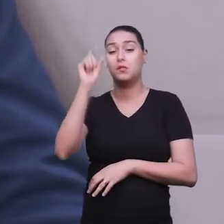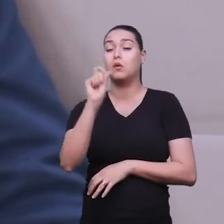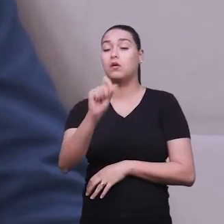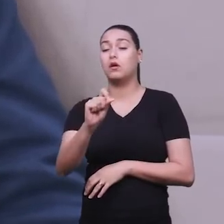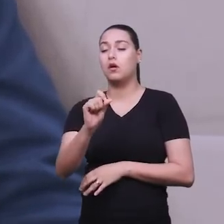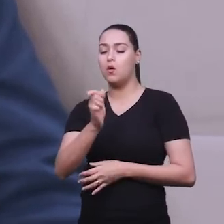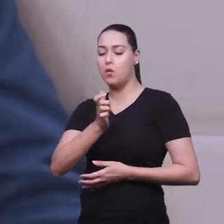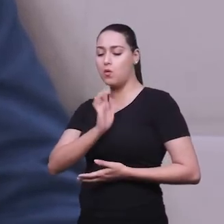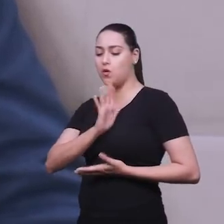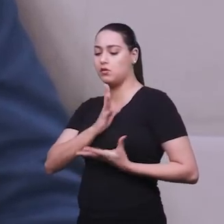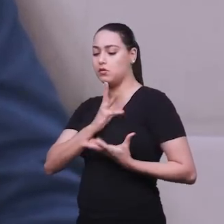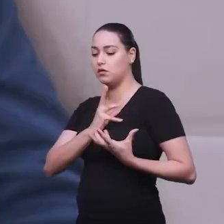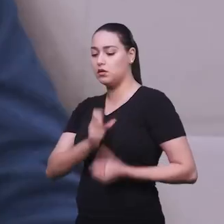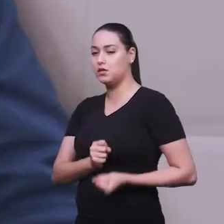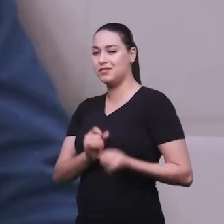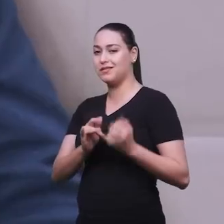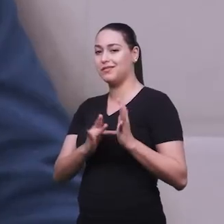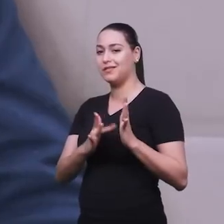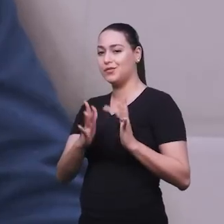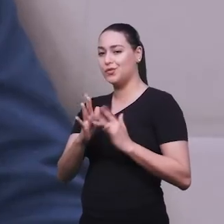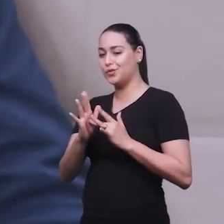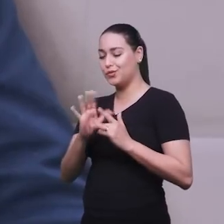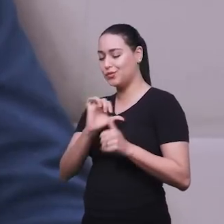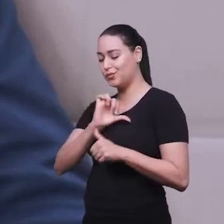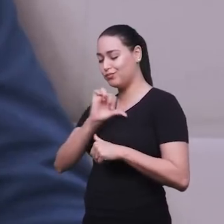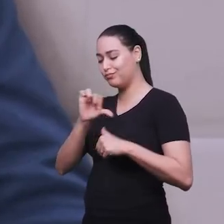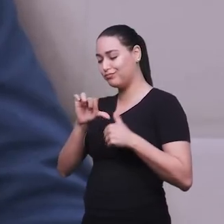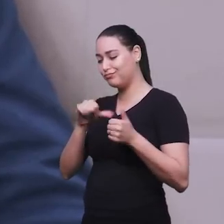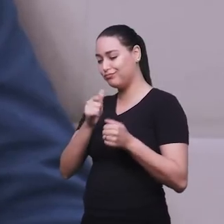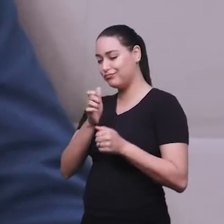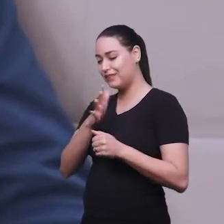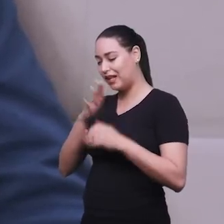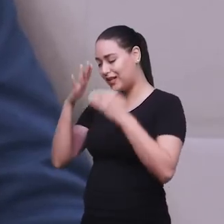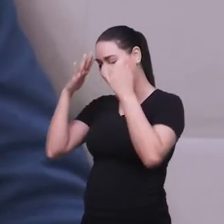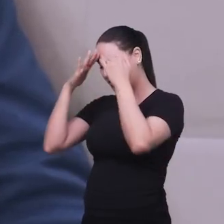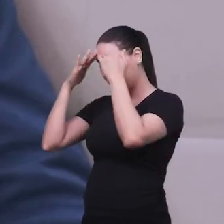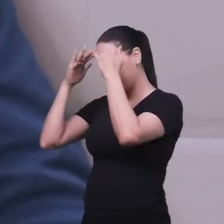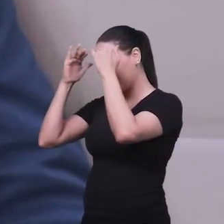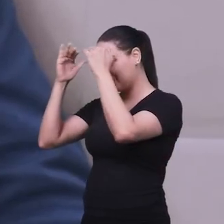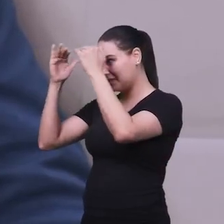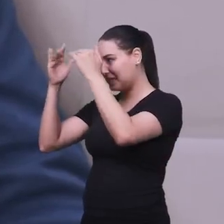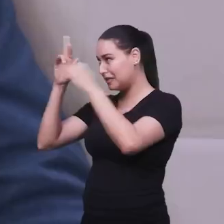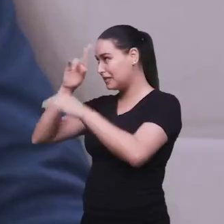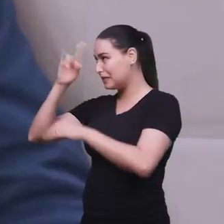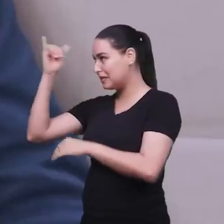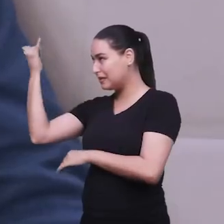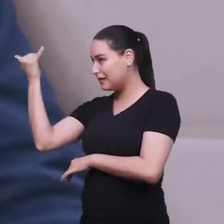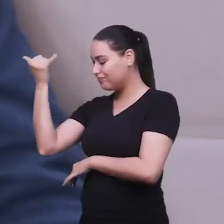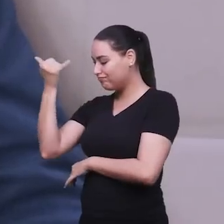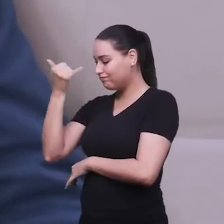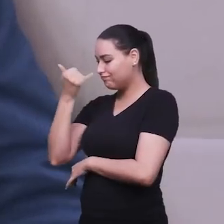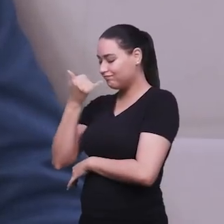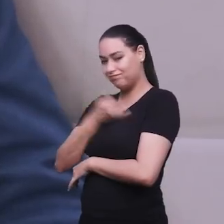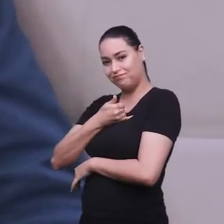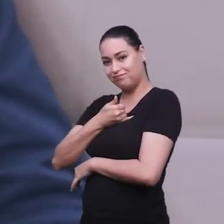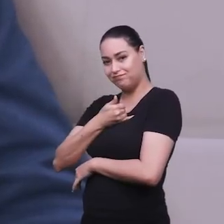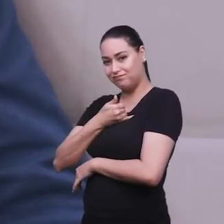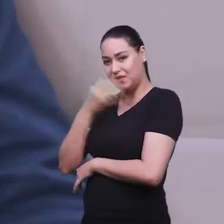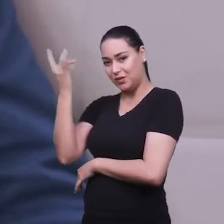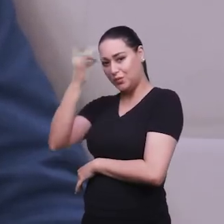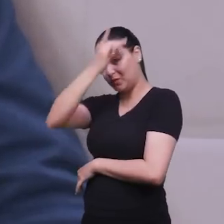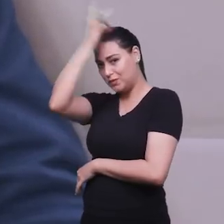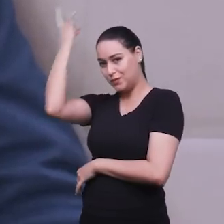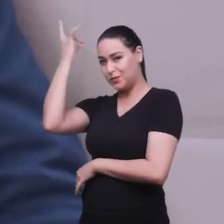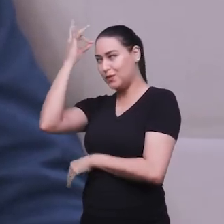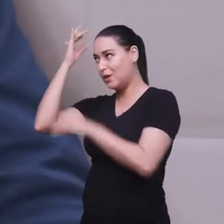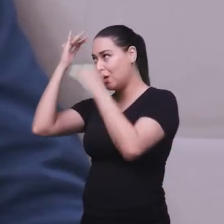fundamental termos um coração convertido e totalmente inclinado a ouvir e